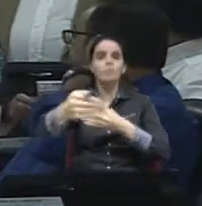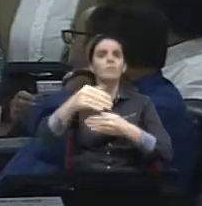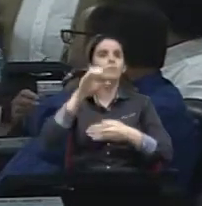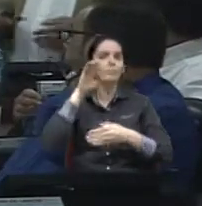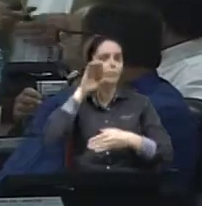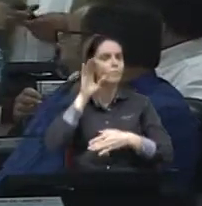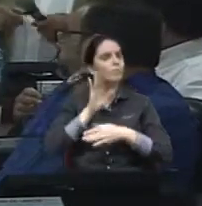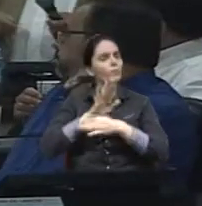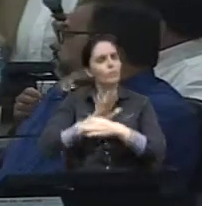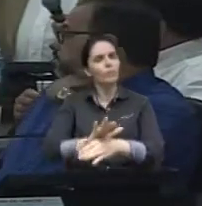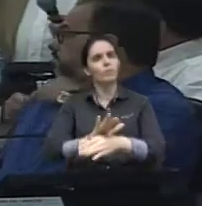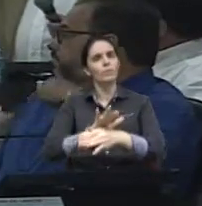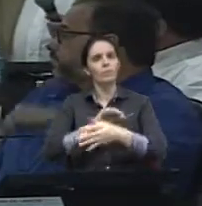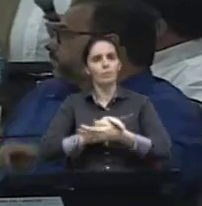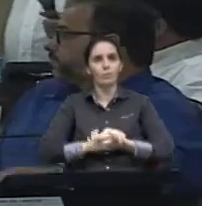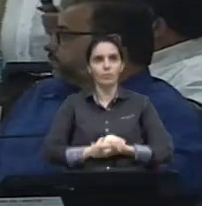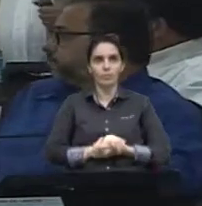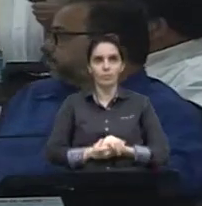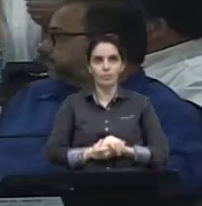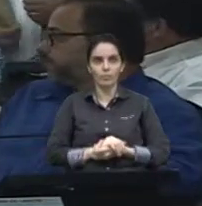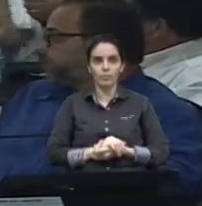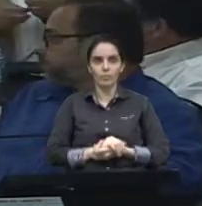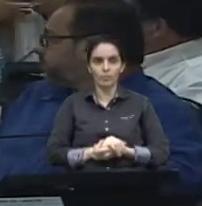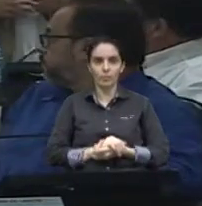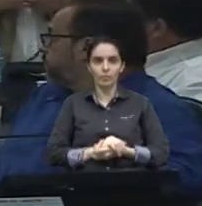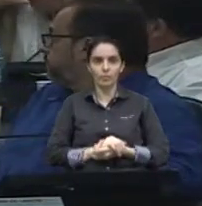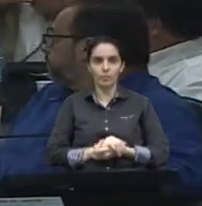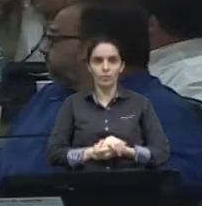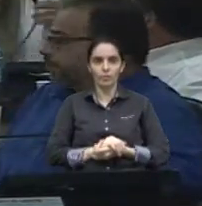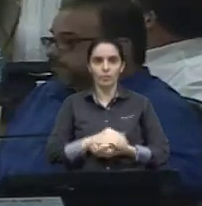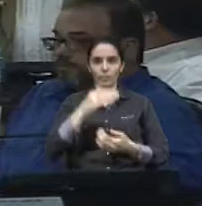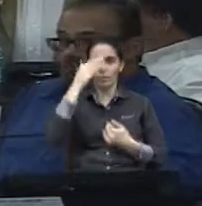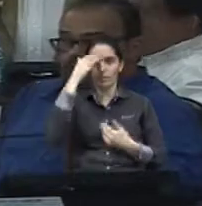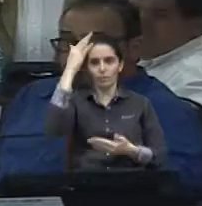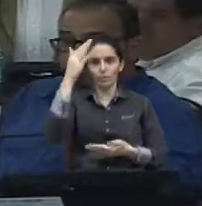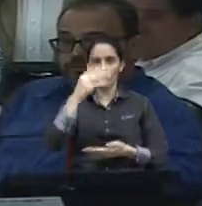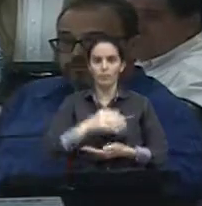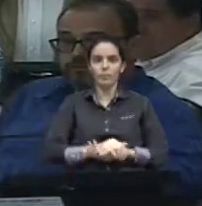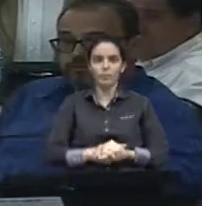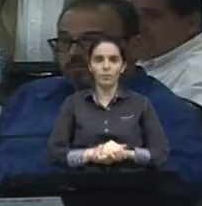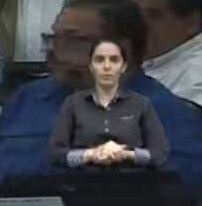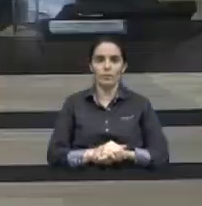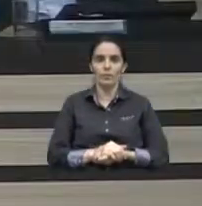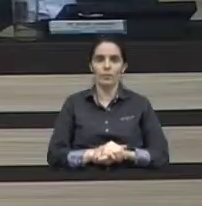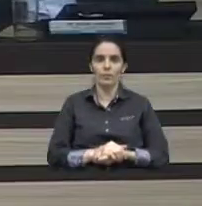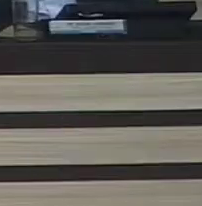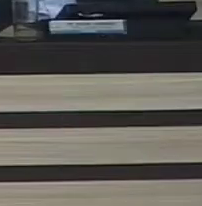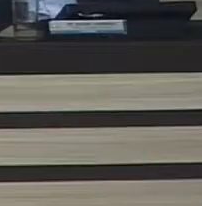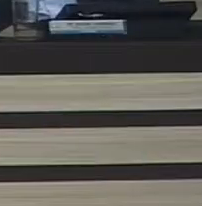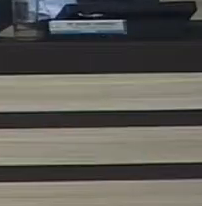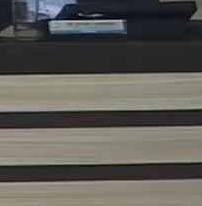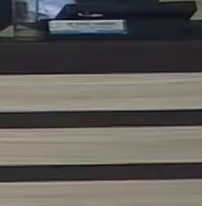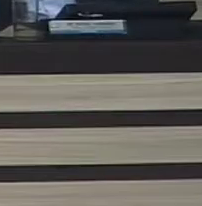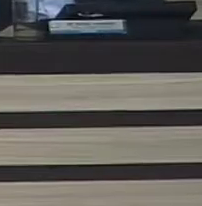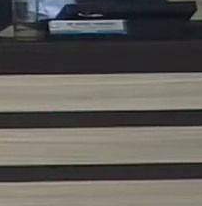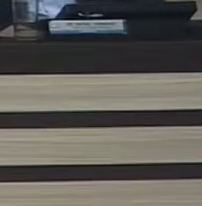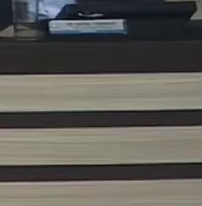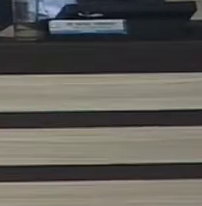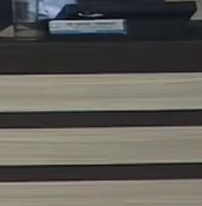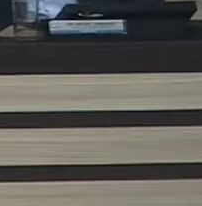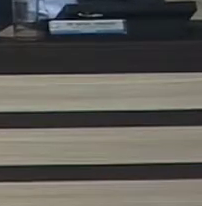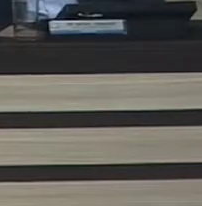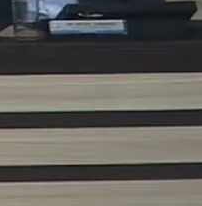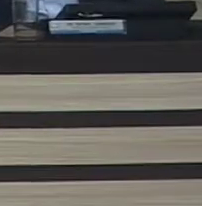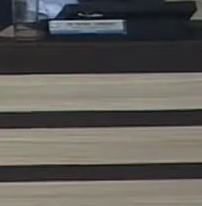disposta, vereador, estou com você nesse projeto. Muito obrigada, senhor presidente. O senhor me dá uma parte, senhor vereador. Pois não, vereador.